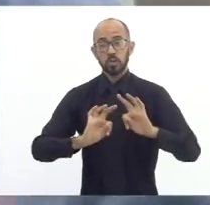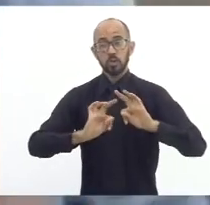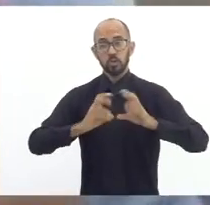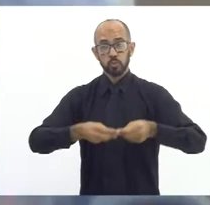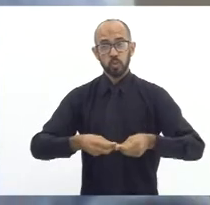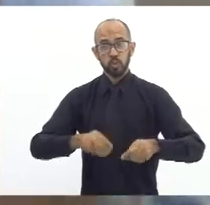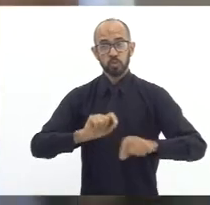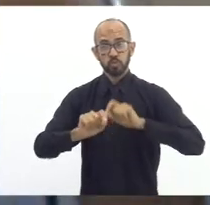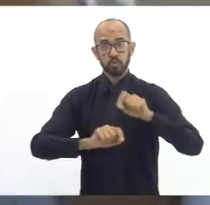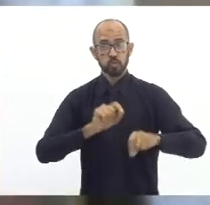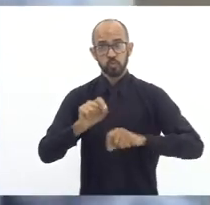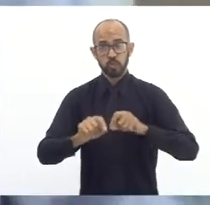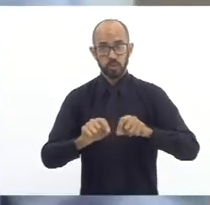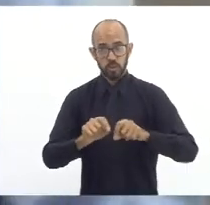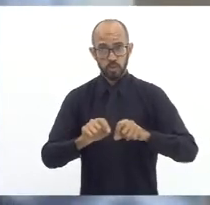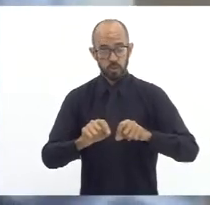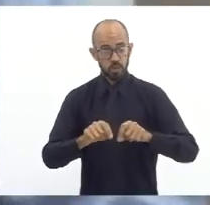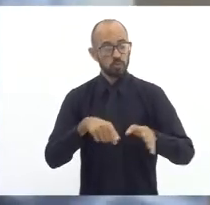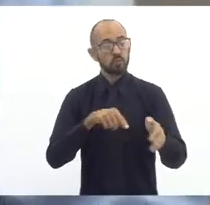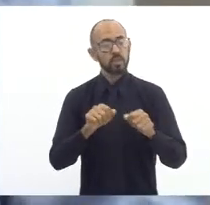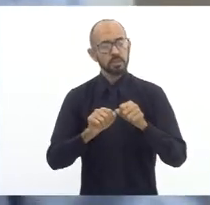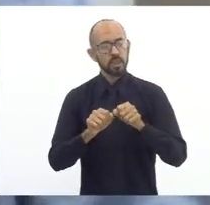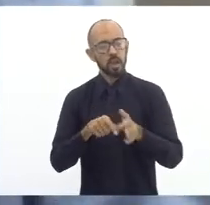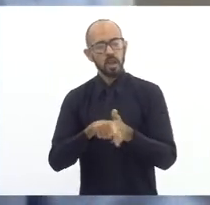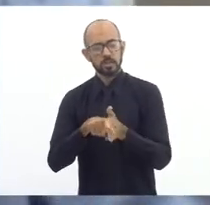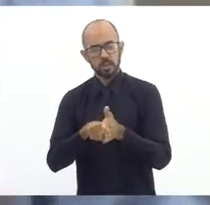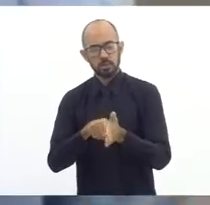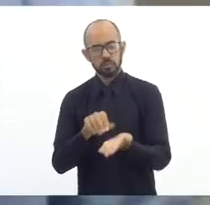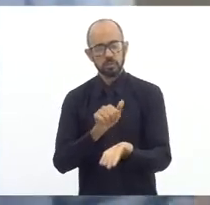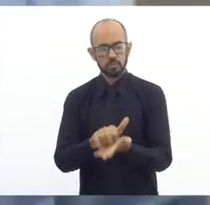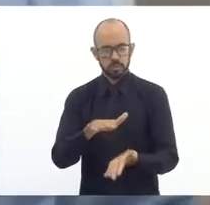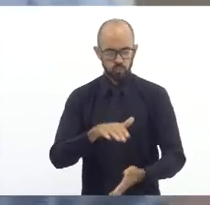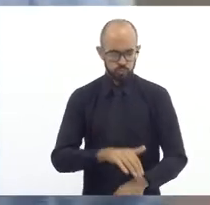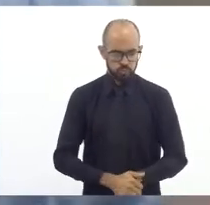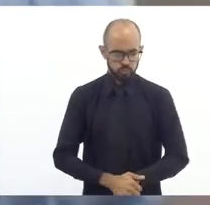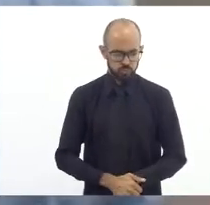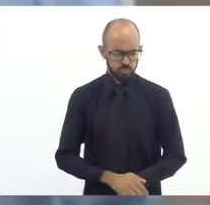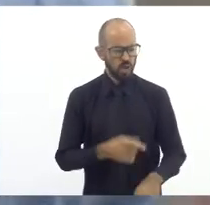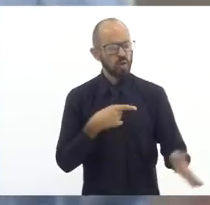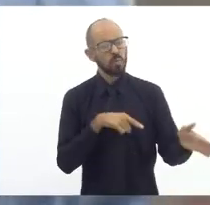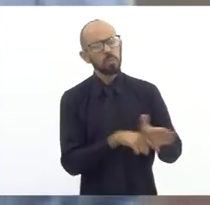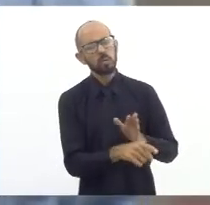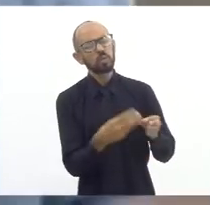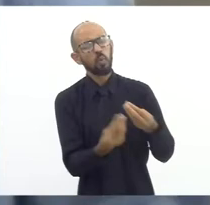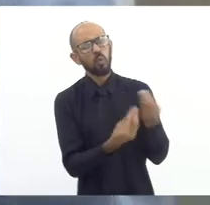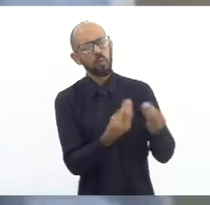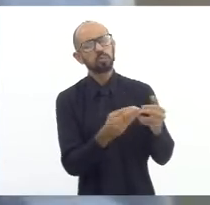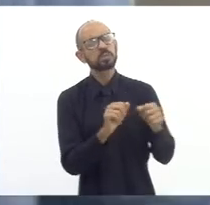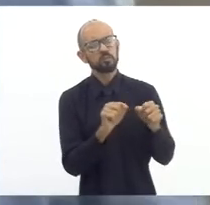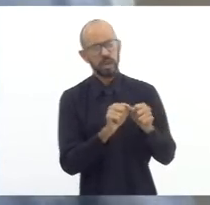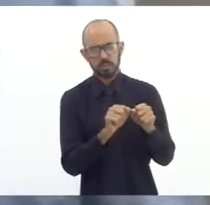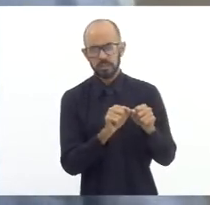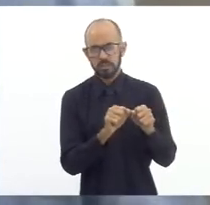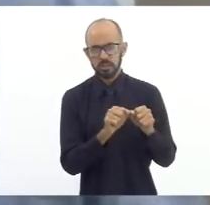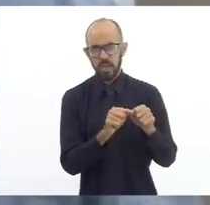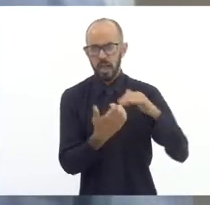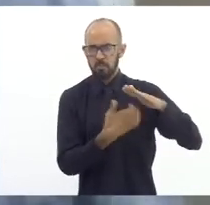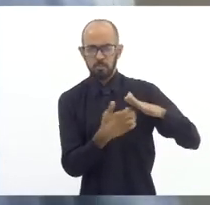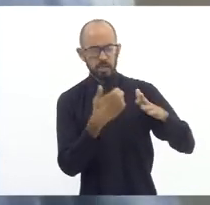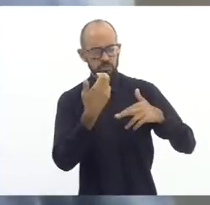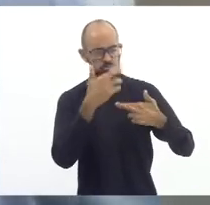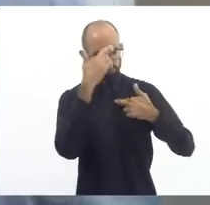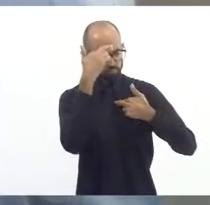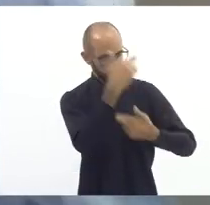exames de demissão. Como é que é isso? A empresa não cumpre